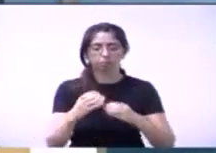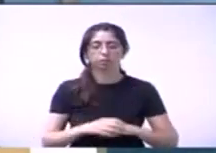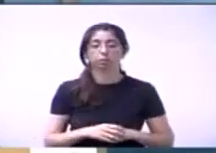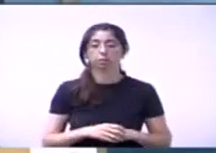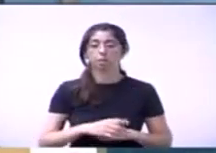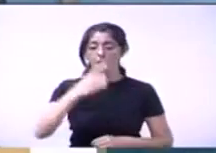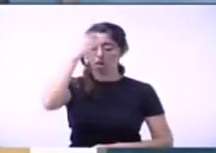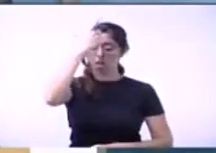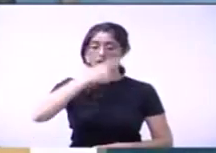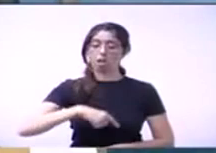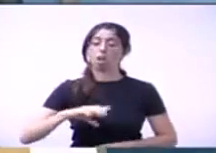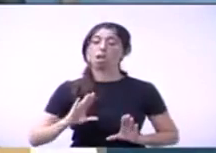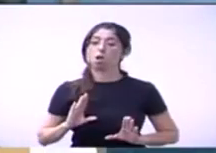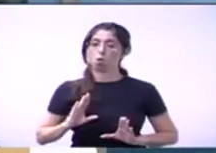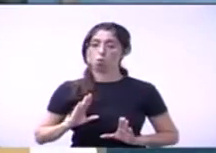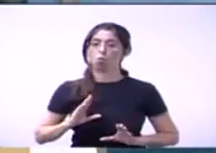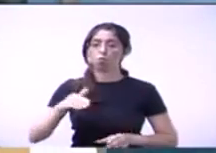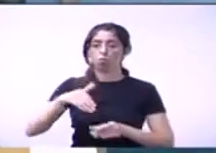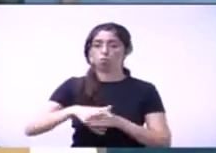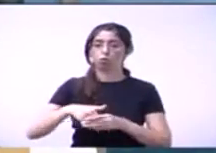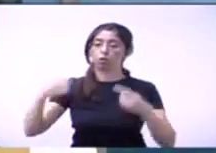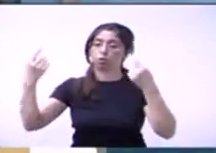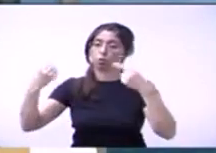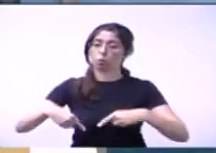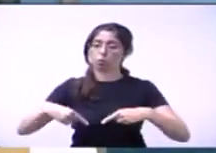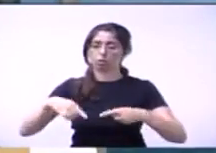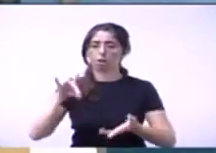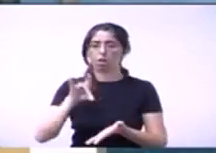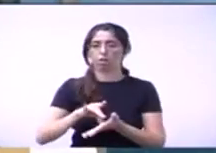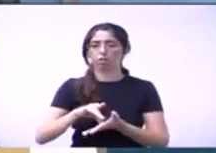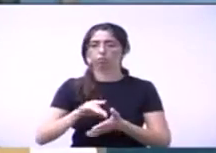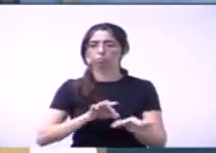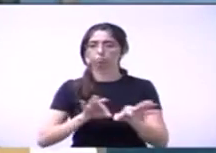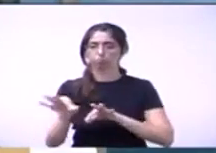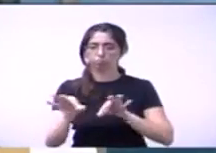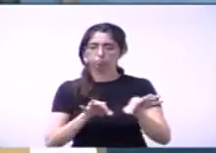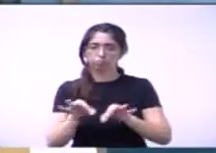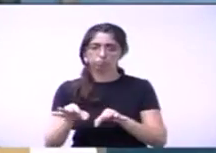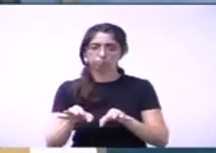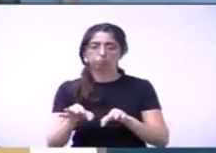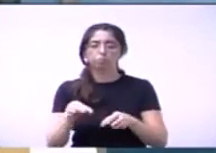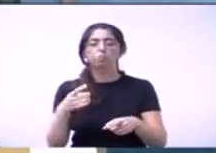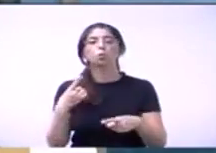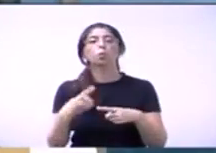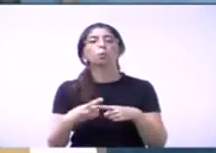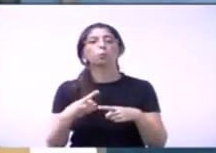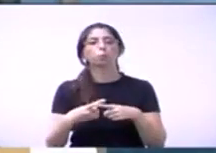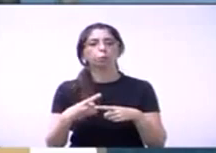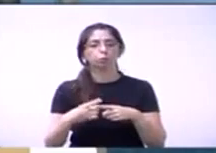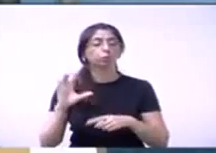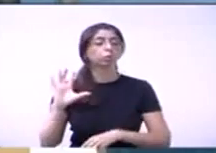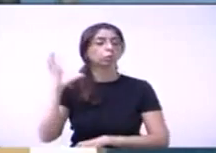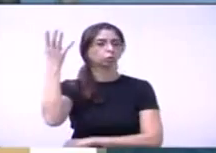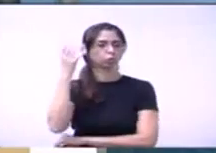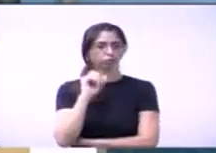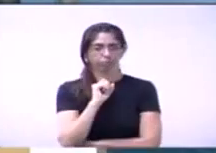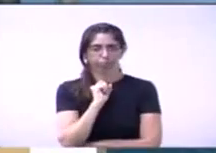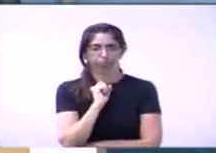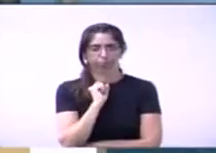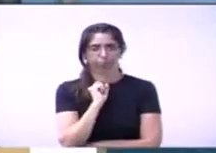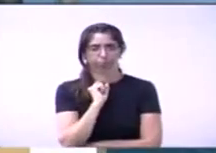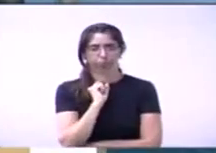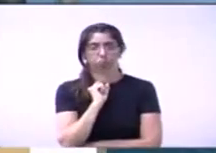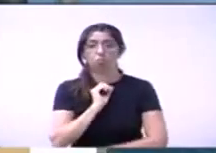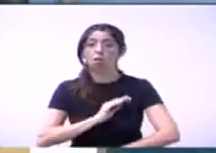me manifestei contrário à legalidade do projeto, o porquê dessa decisão. Às